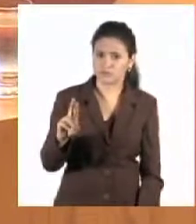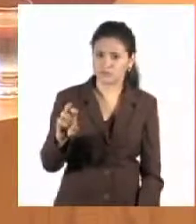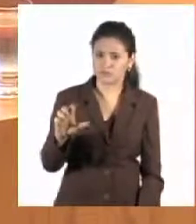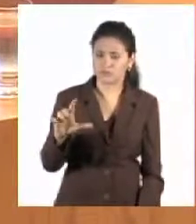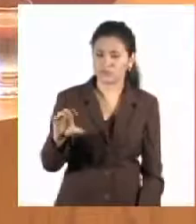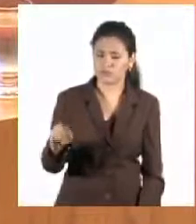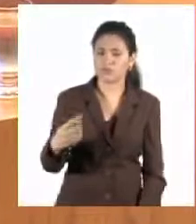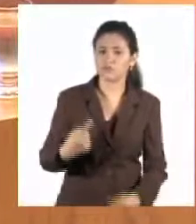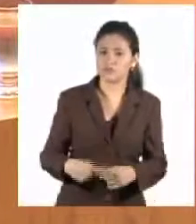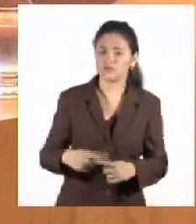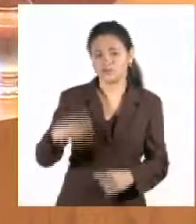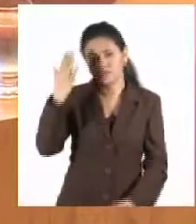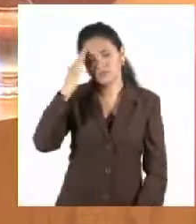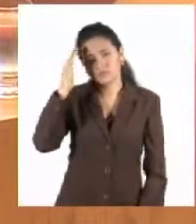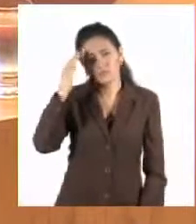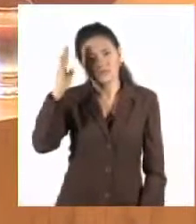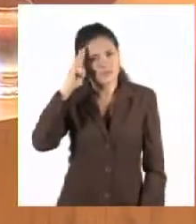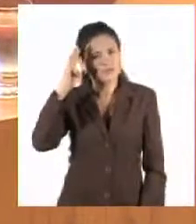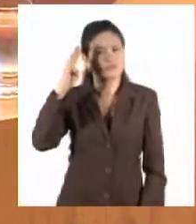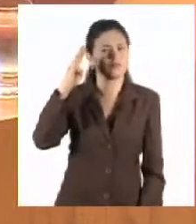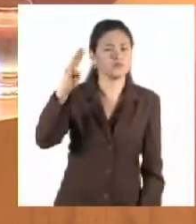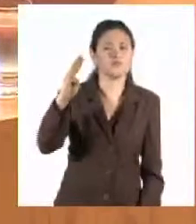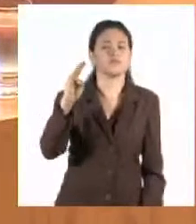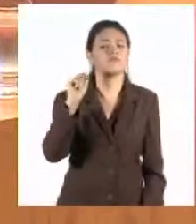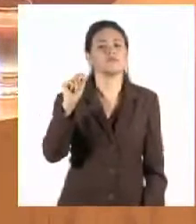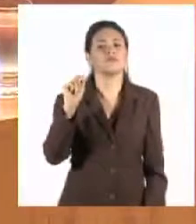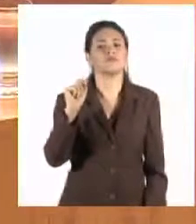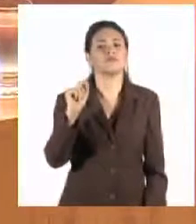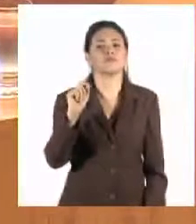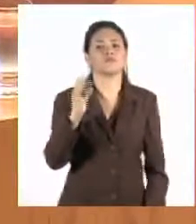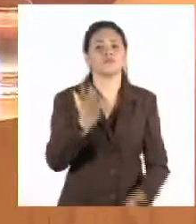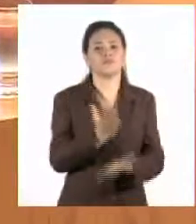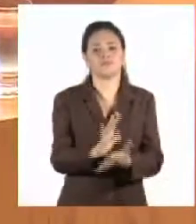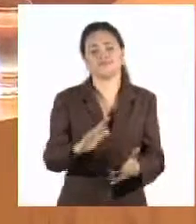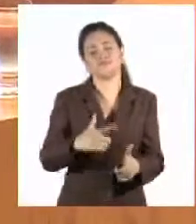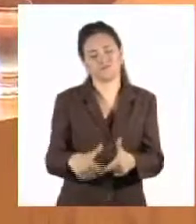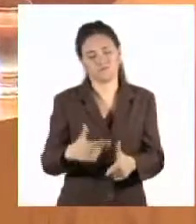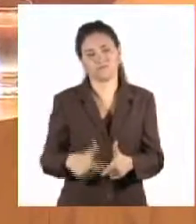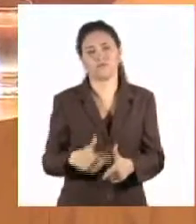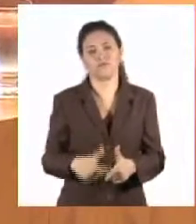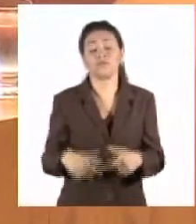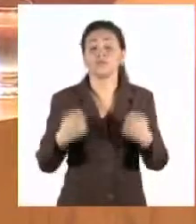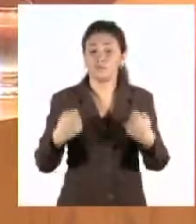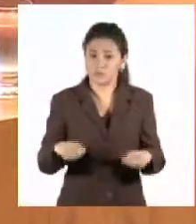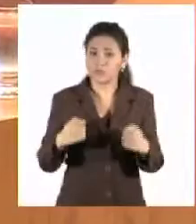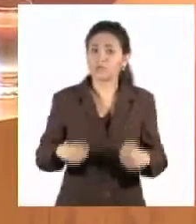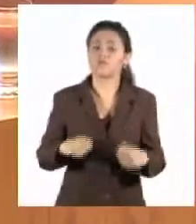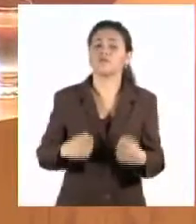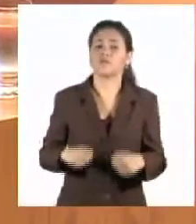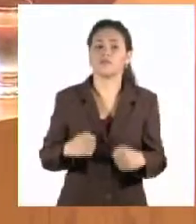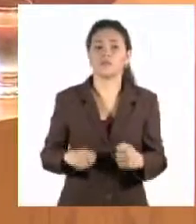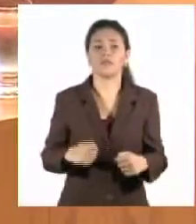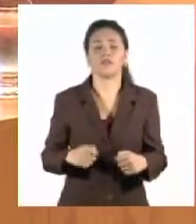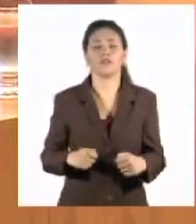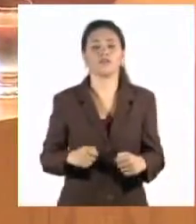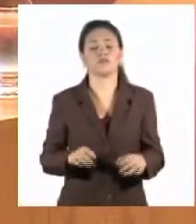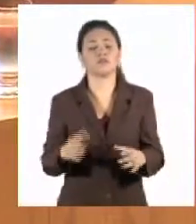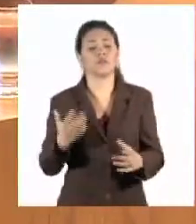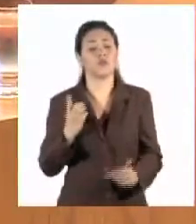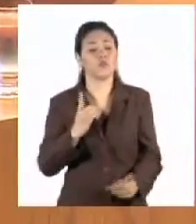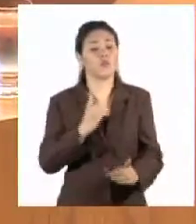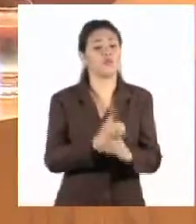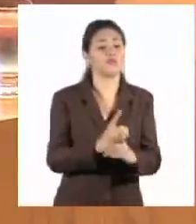problema. É preciso definir de uma vez por todas os limites entre os municípios. E o deputado Fábio Braga, quando